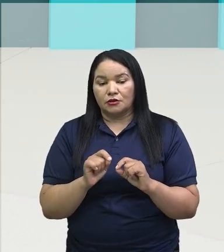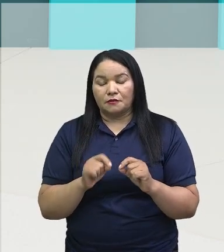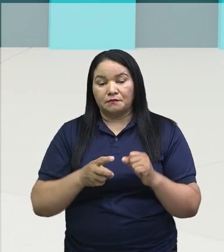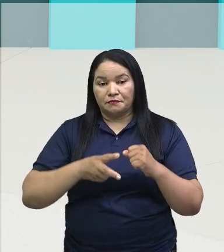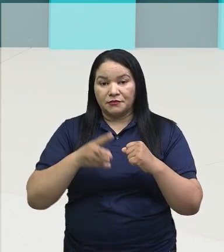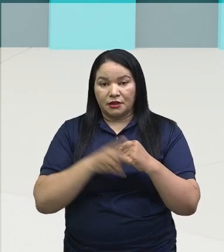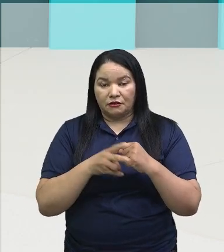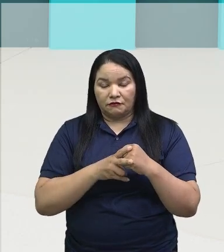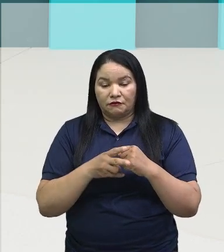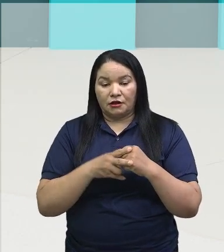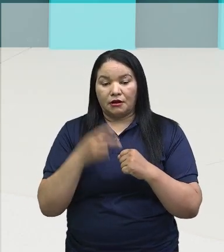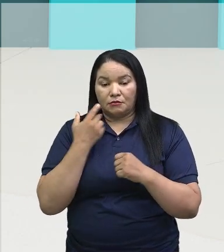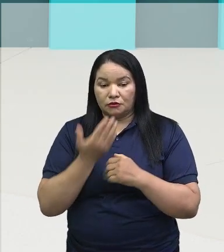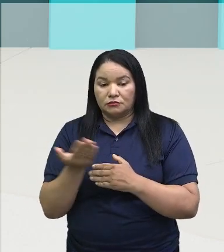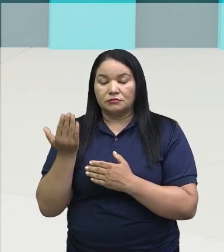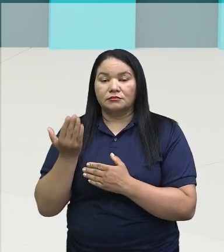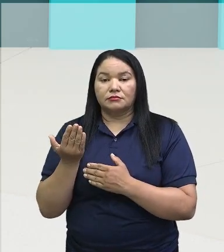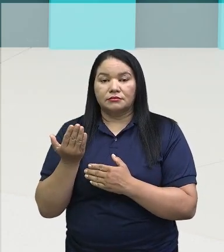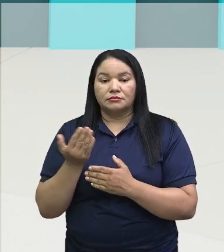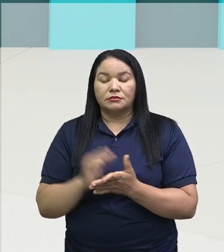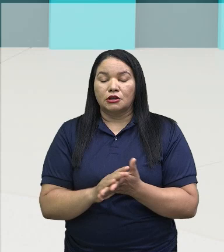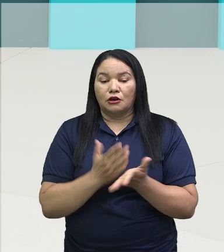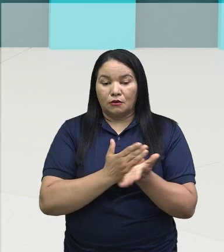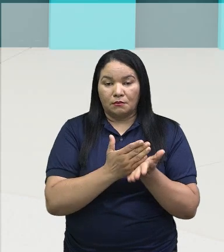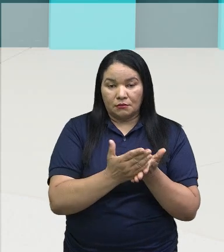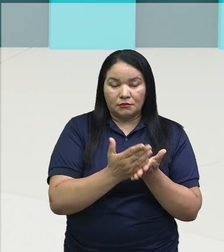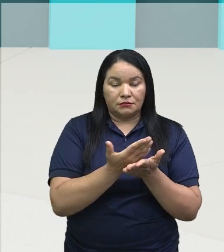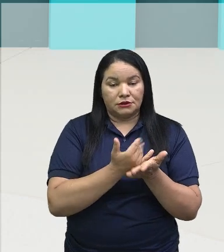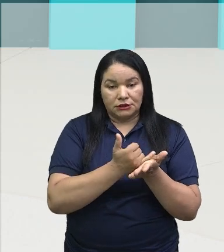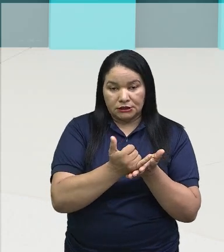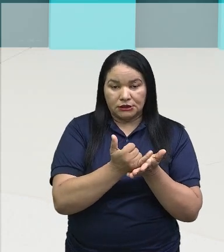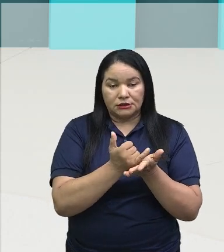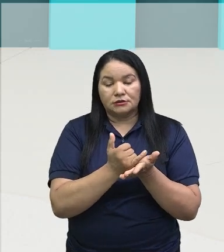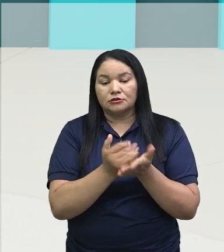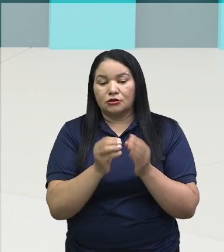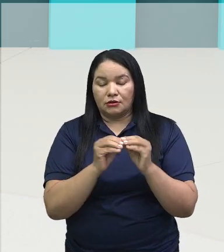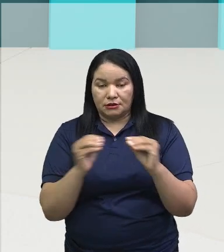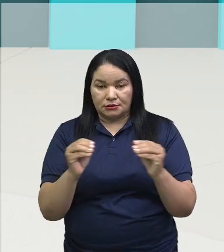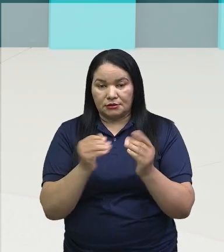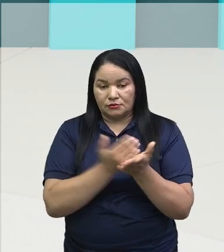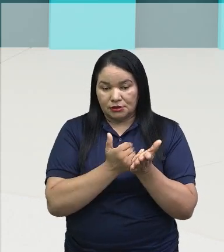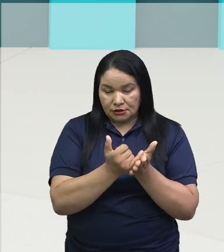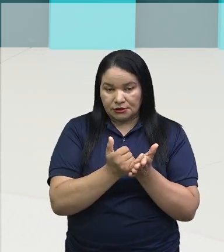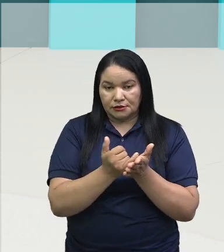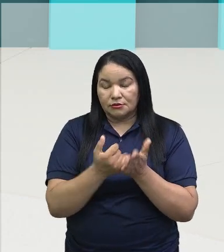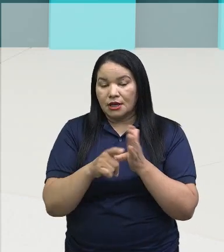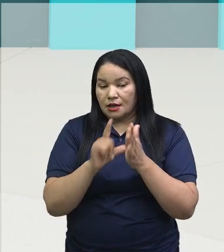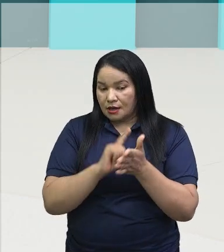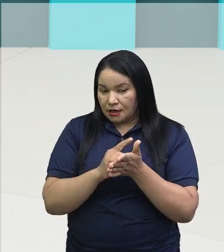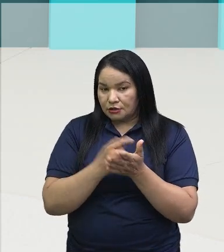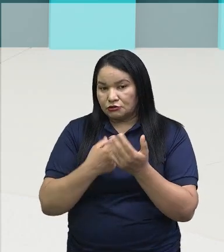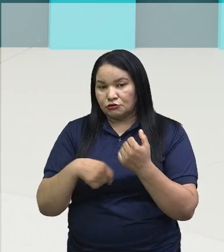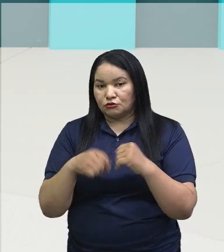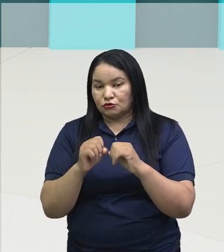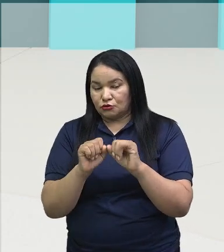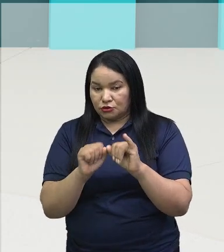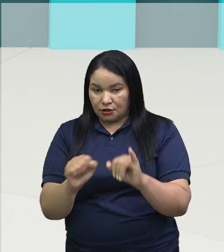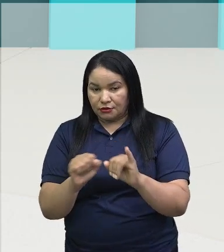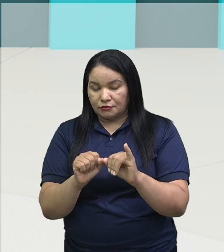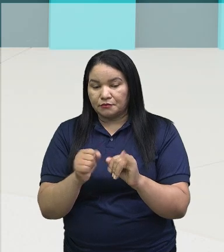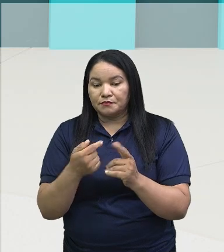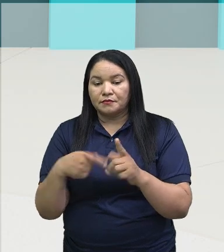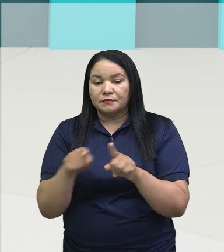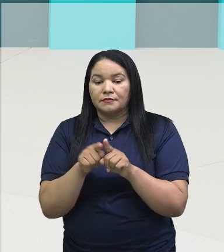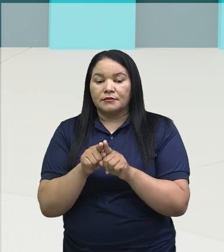o verbo está vindo iniciando a oração, né? Então, ele está antes dos sujeitos.